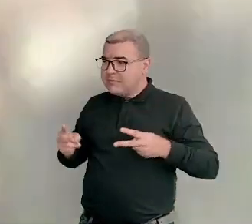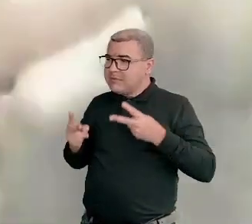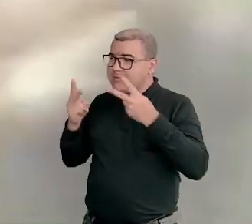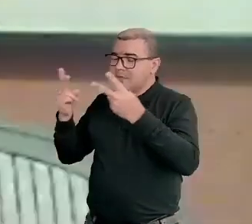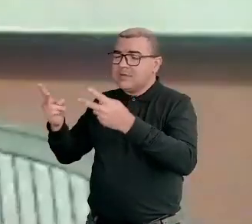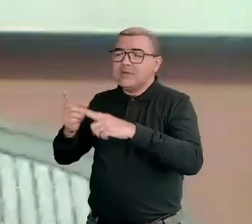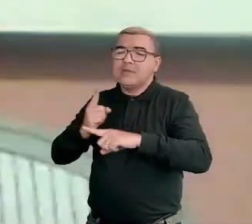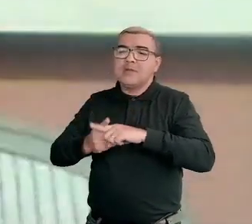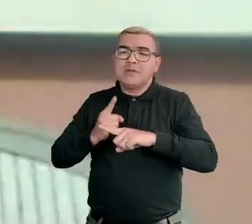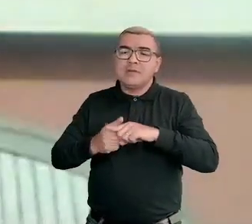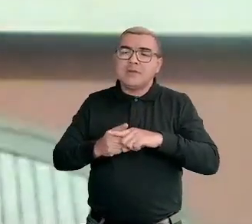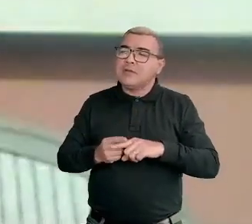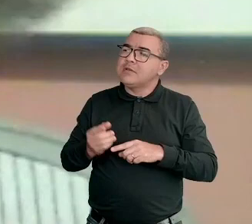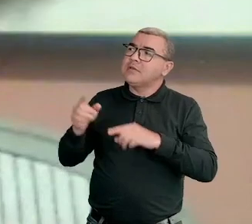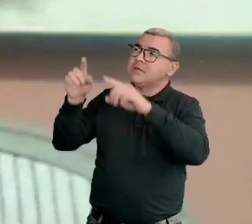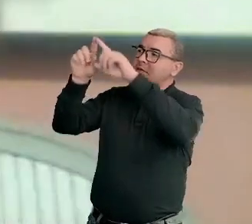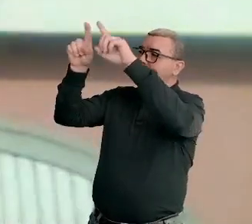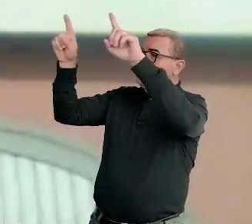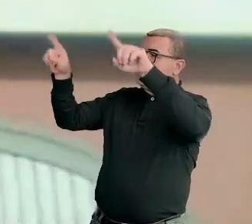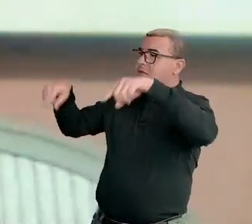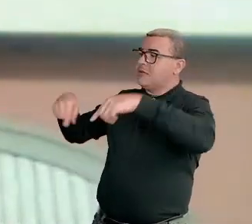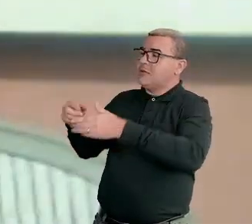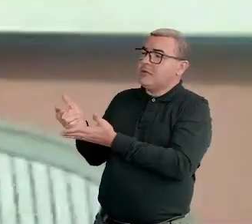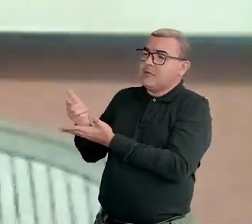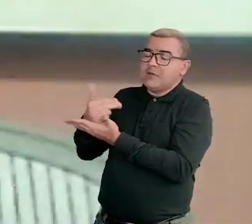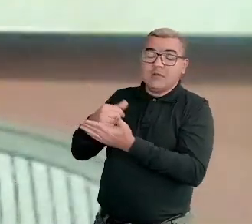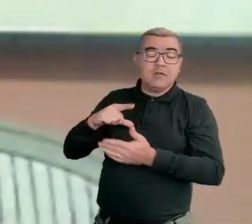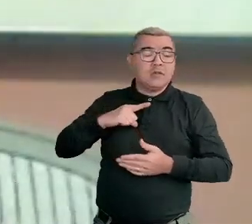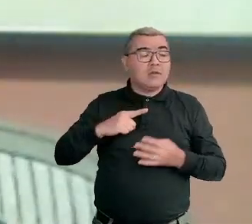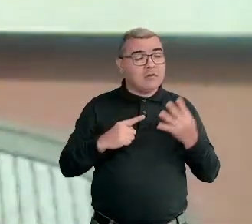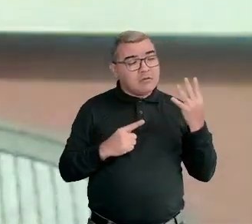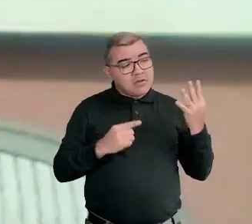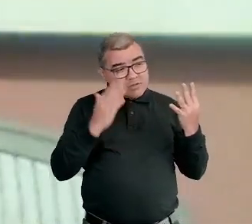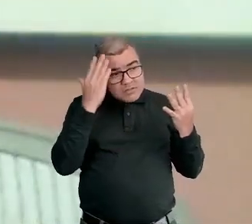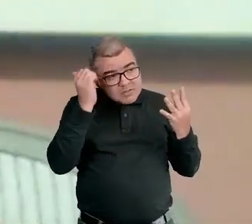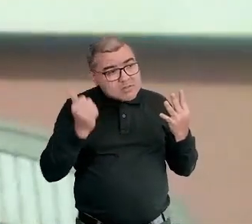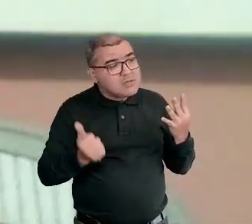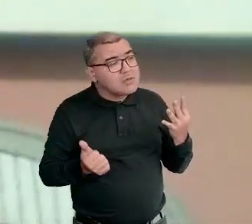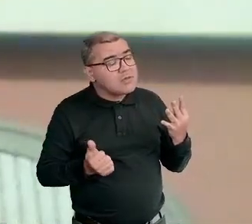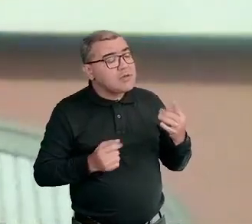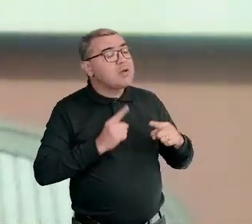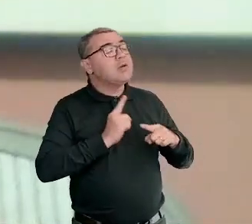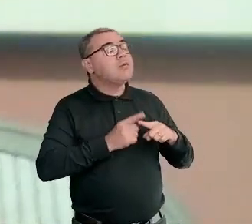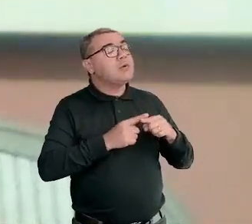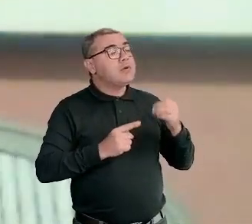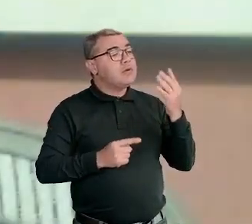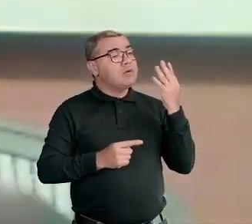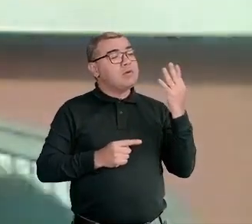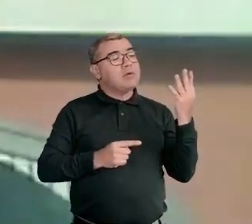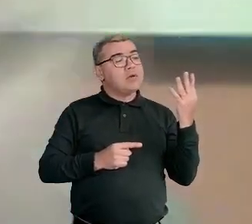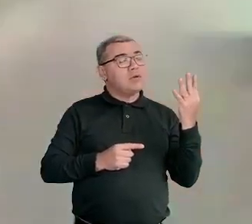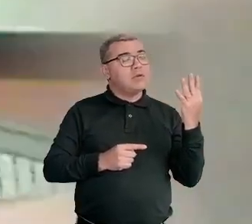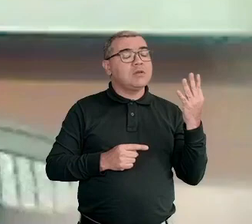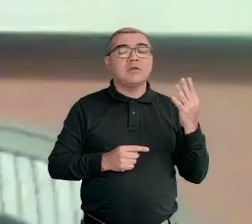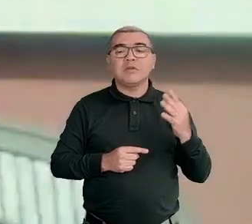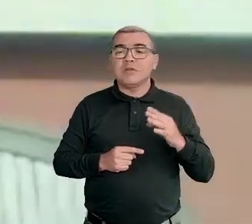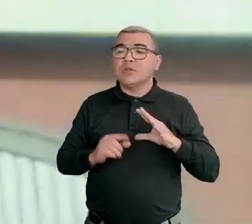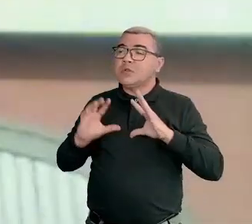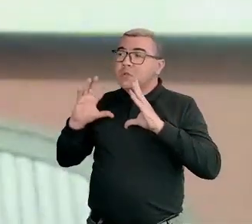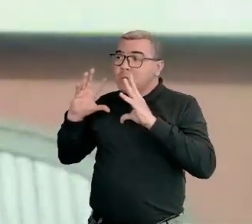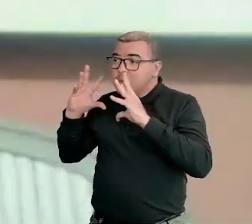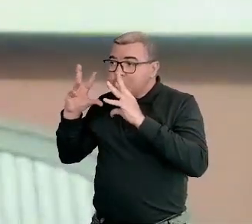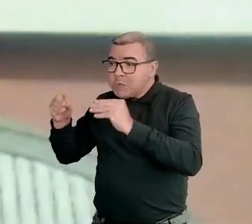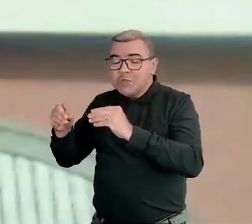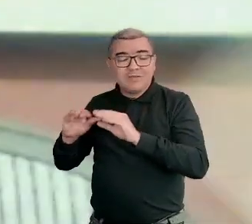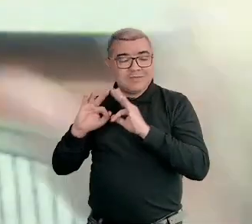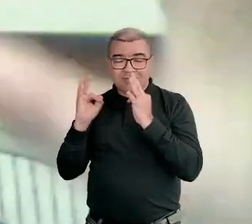Grito do Munch, o Munch tem quatro gritos pintados. Você sabia? Não sabia. Então, ele tem quatro gritos porque a família dele toda